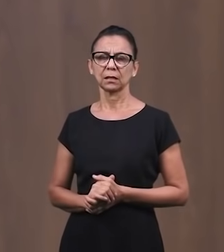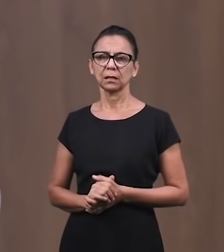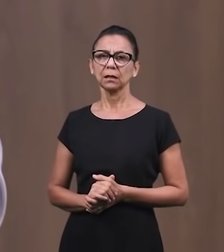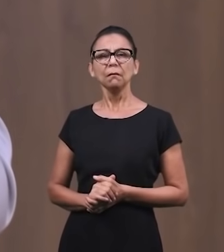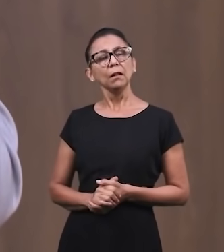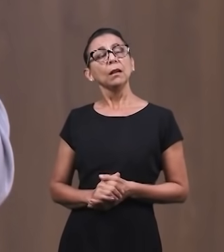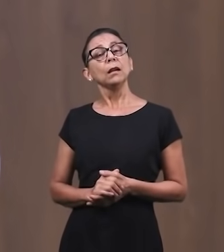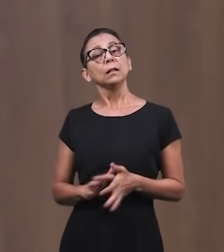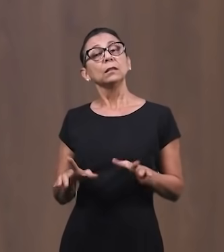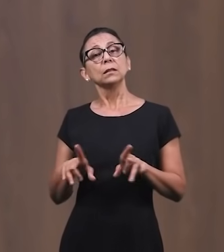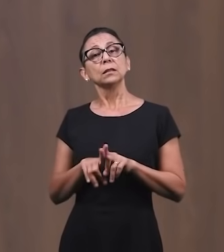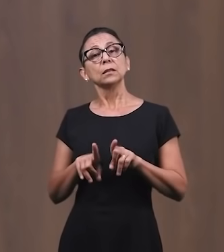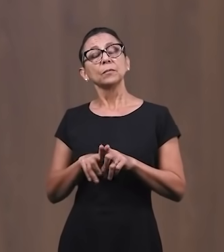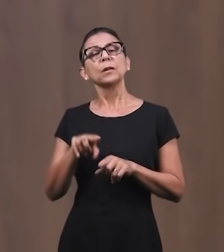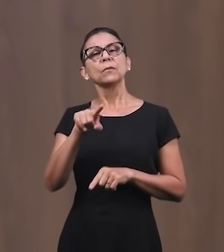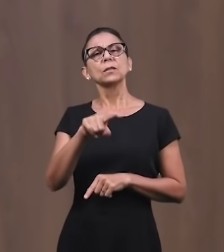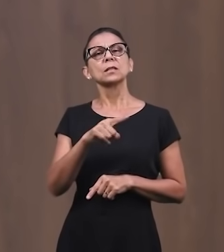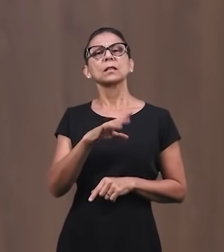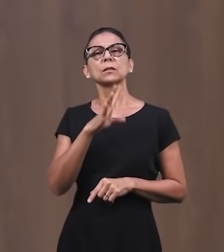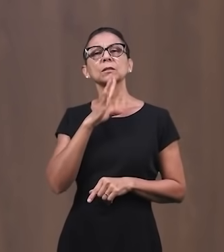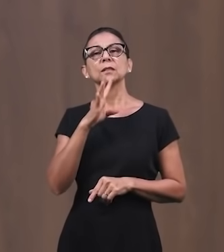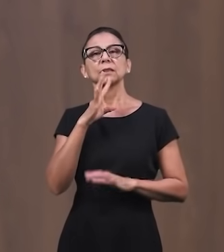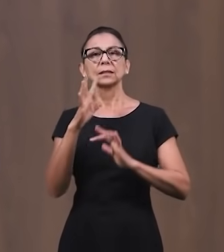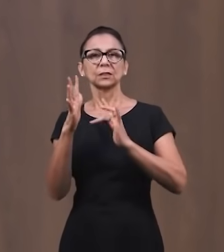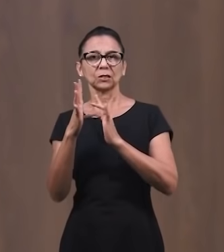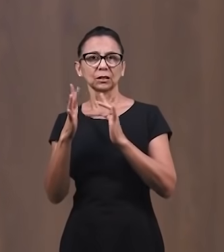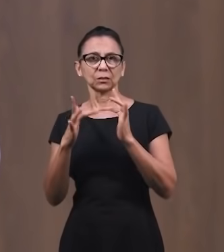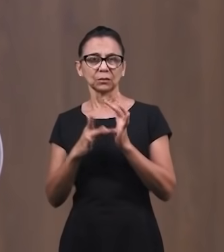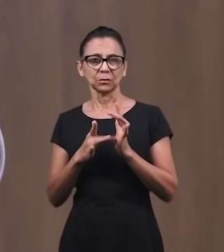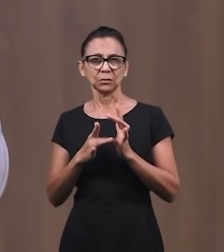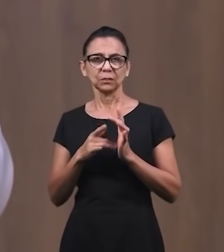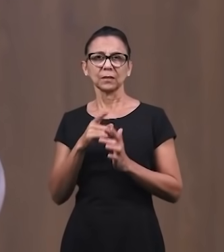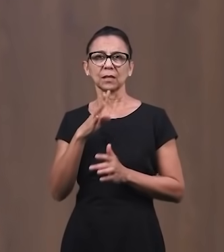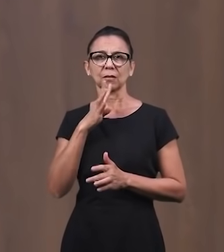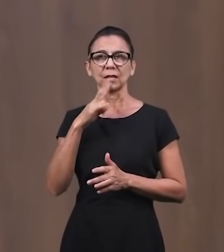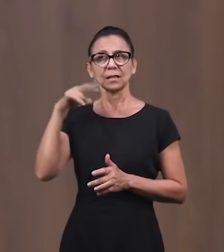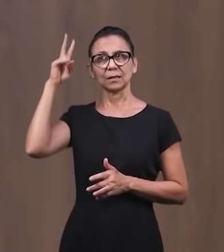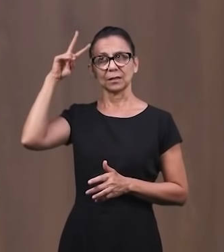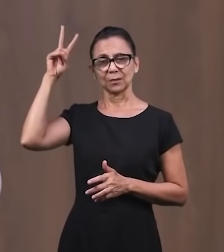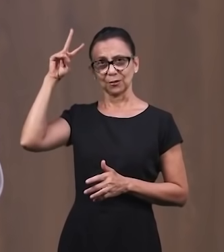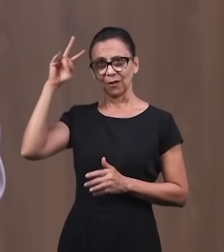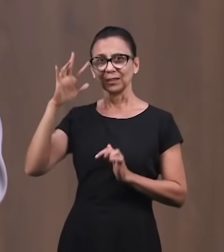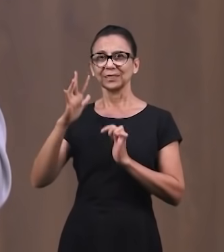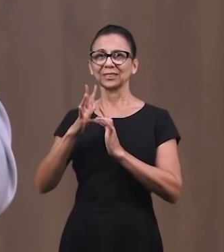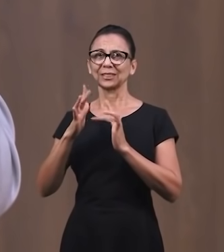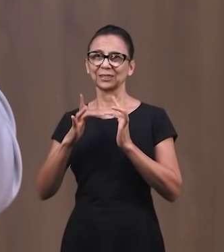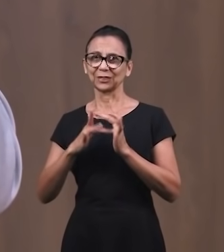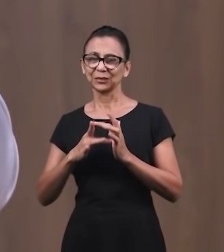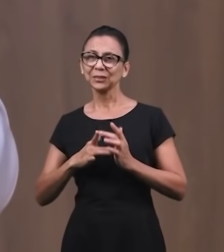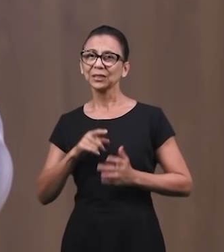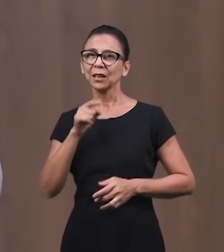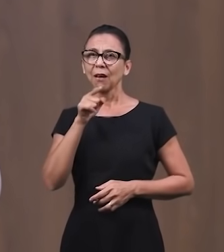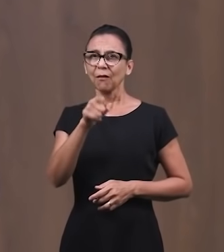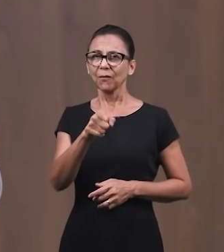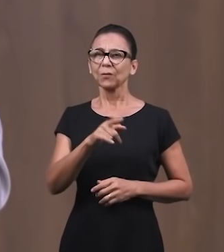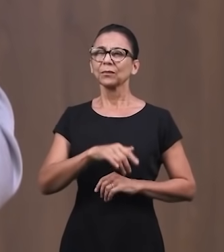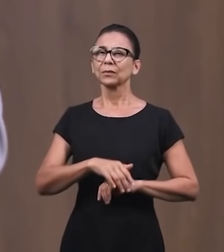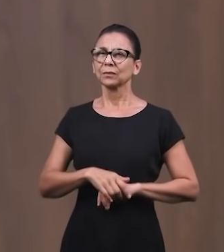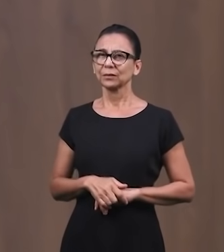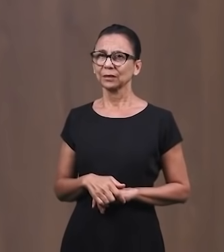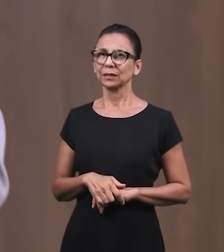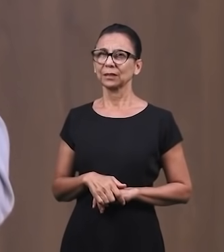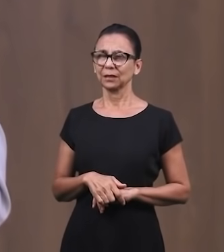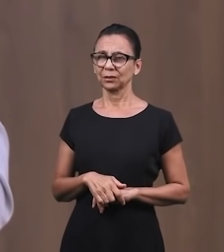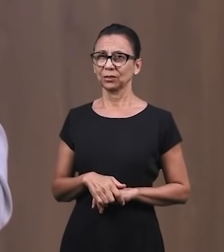Jesus na história? Você já ouviu falar dele? Você já assistiu a um culto? Você já ouviu uma pregação?